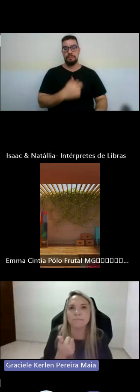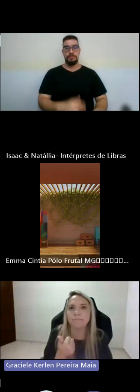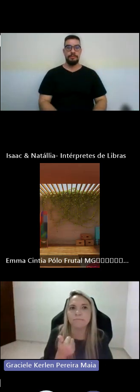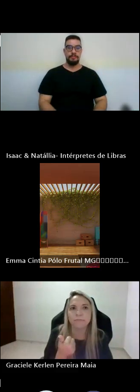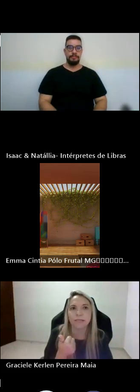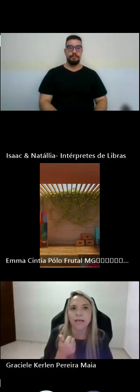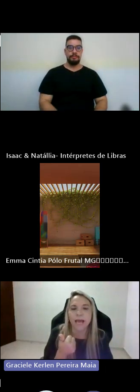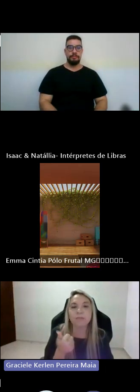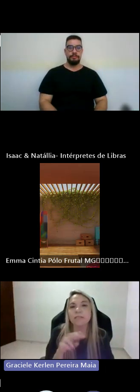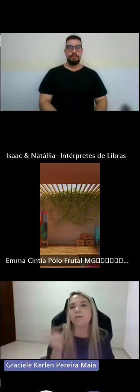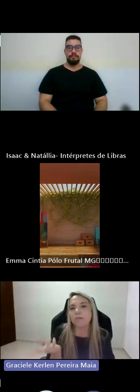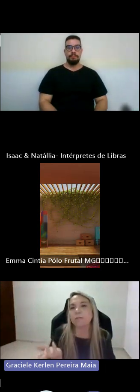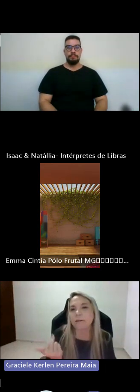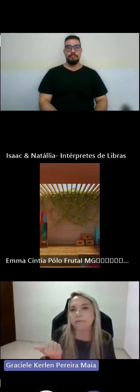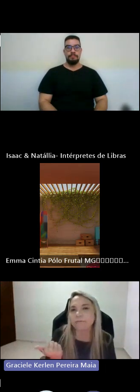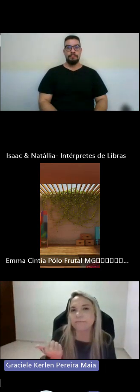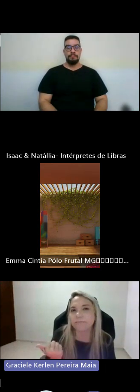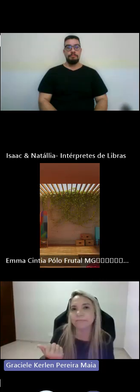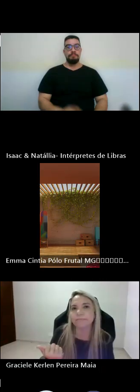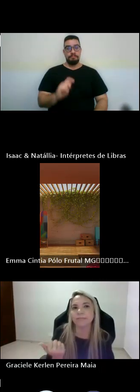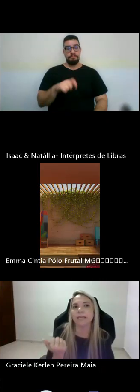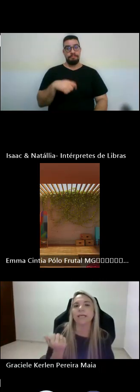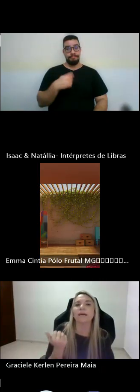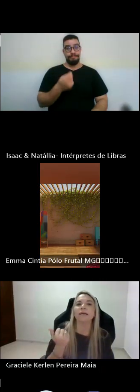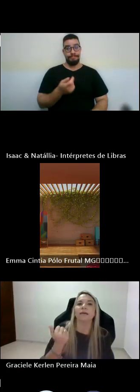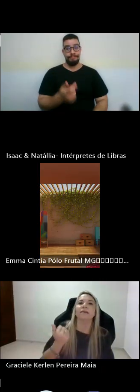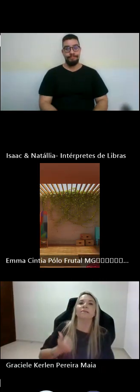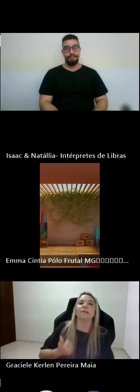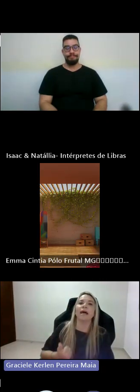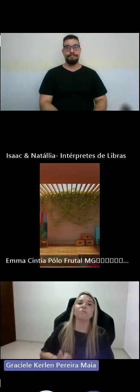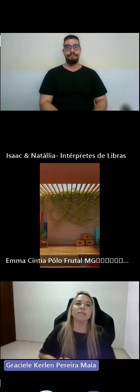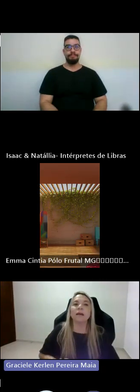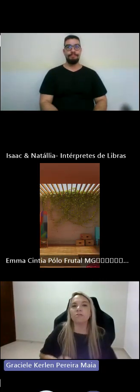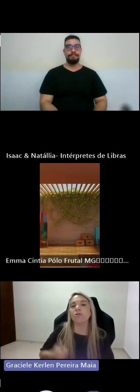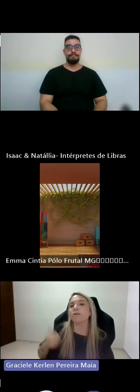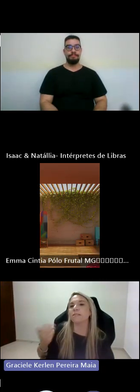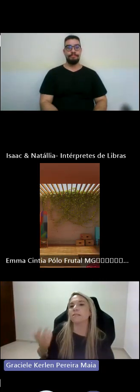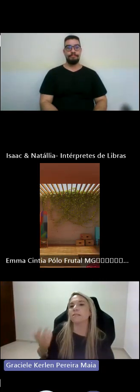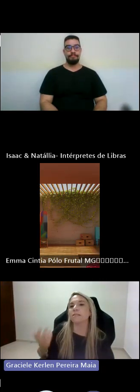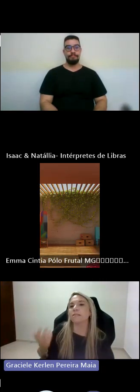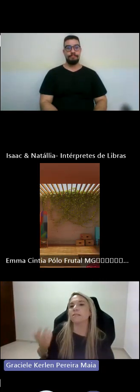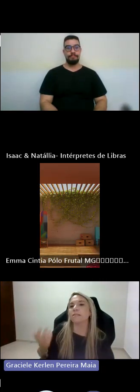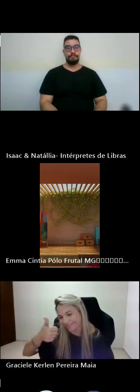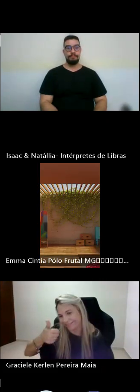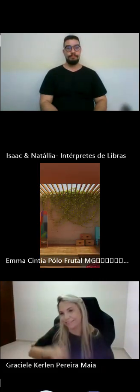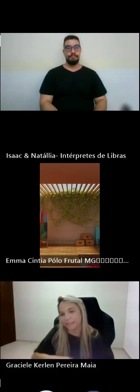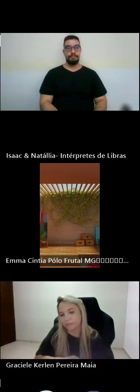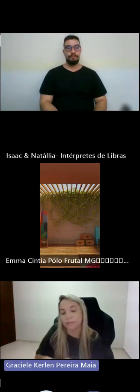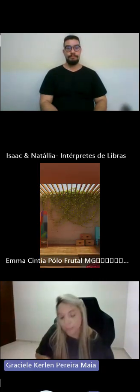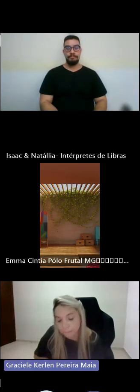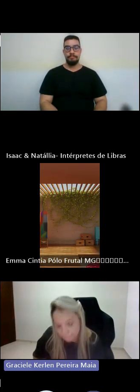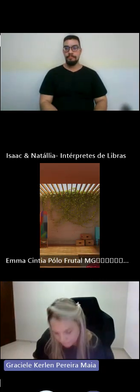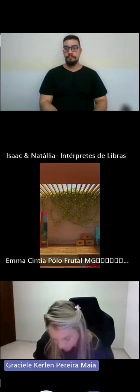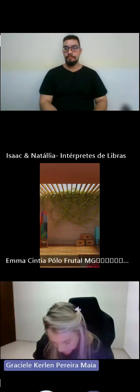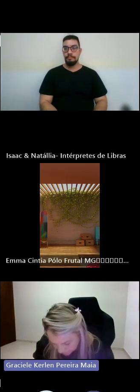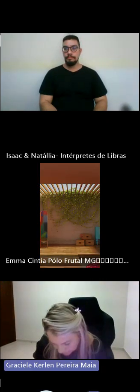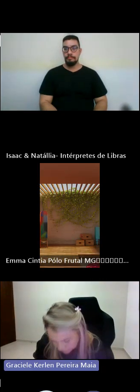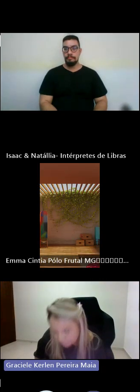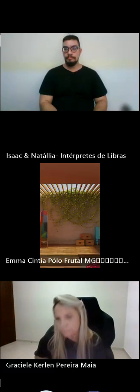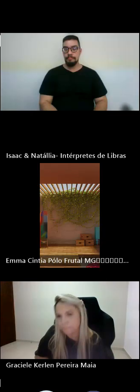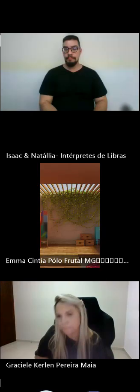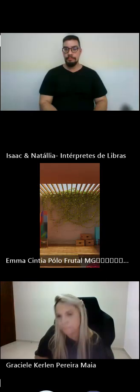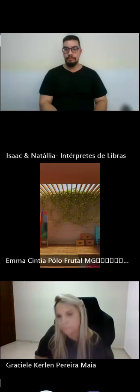bom? É o sinal contrário. Correto. O sinal de gostar. Eu já vi. Sim? Já